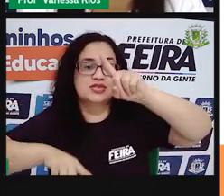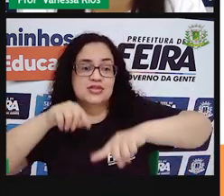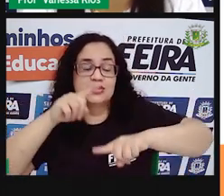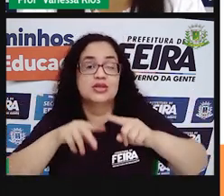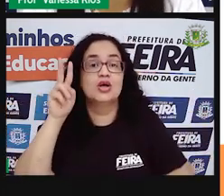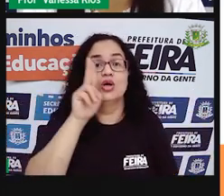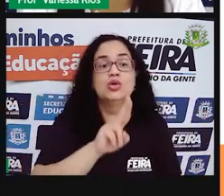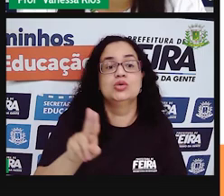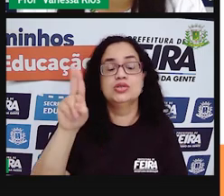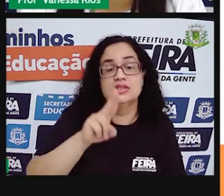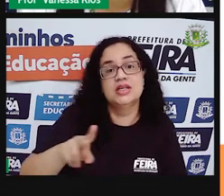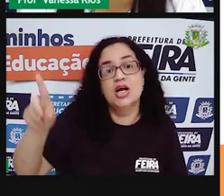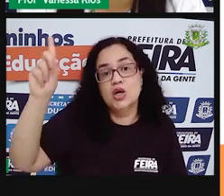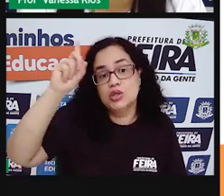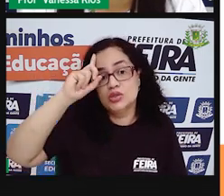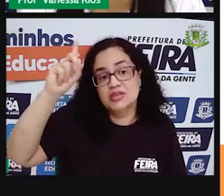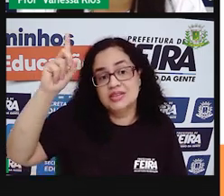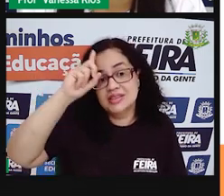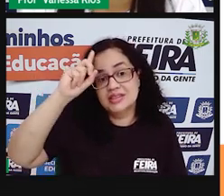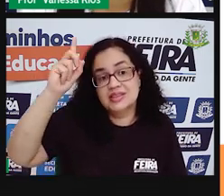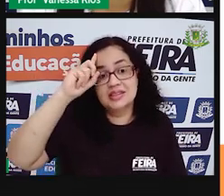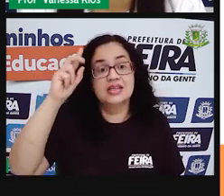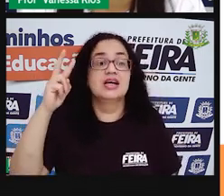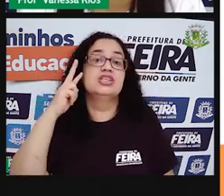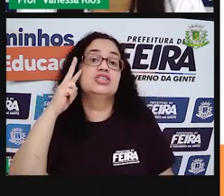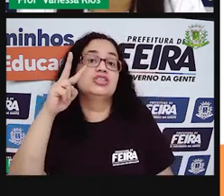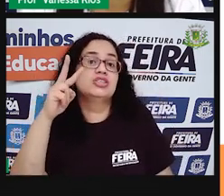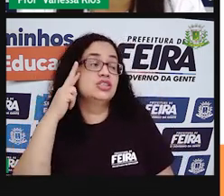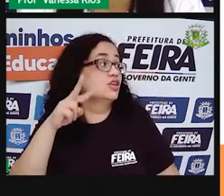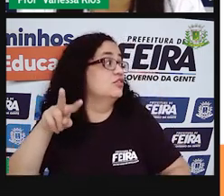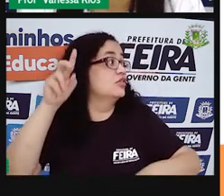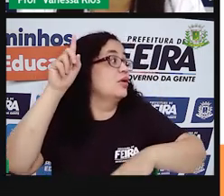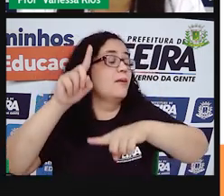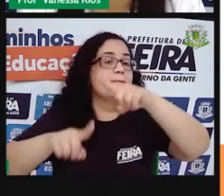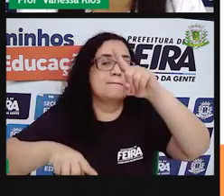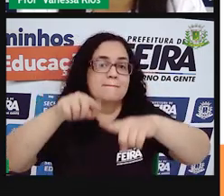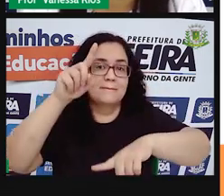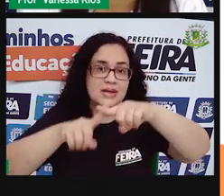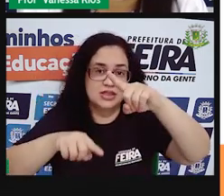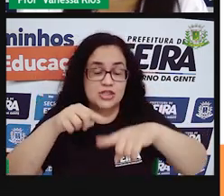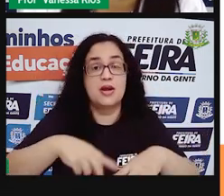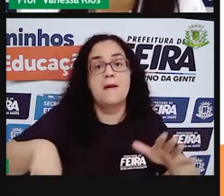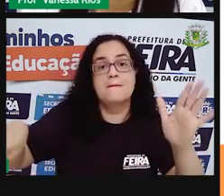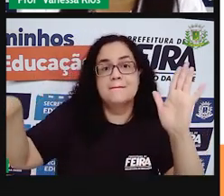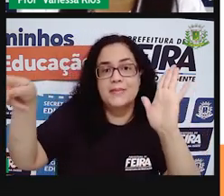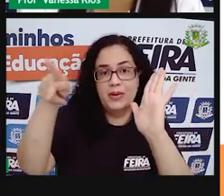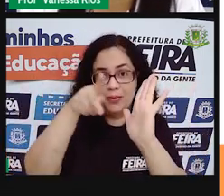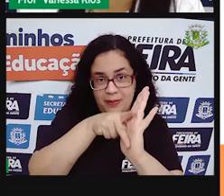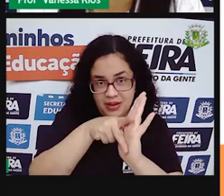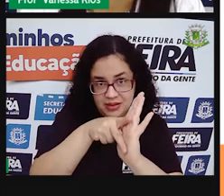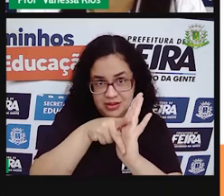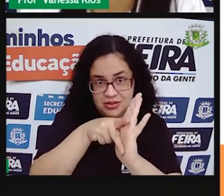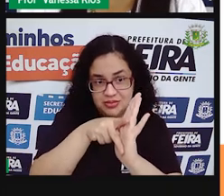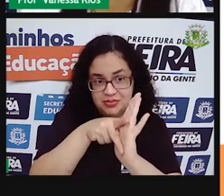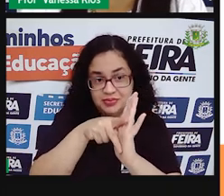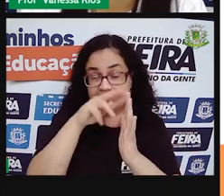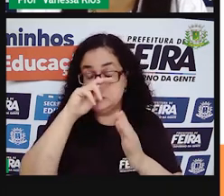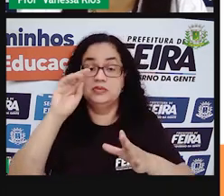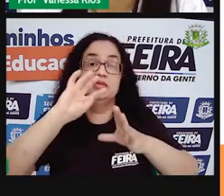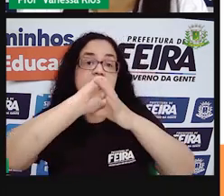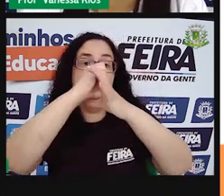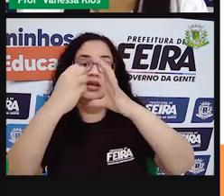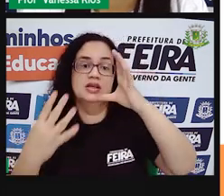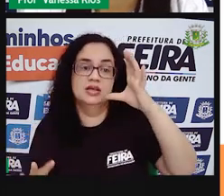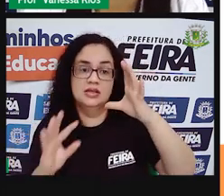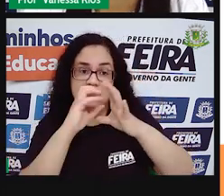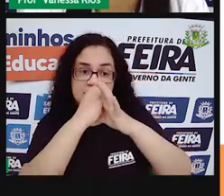em nosso dia a dia. E a gente já viu que os materiais, eles possuem propriedades, propriedades características